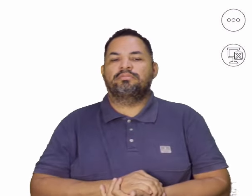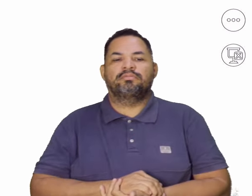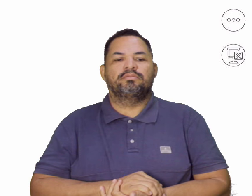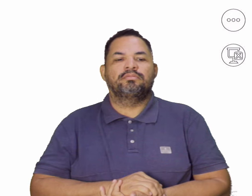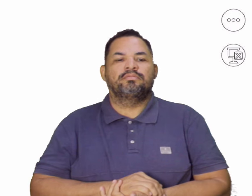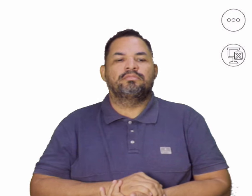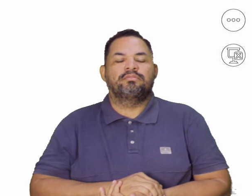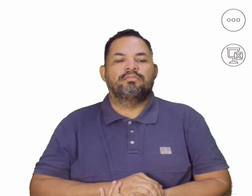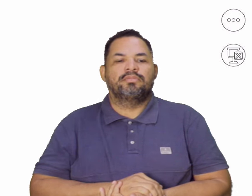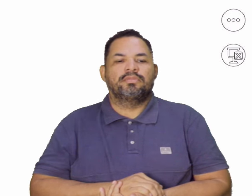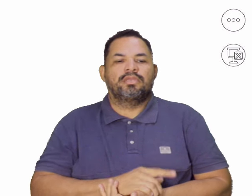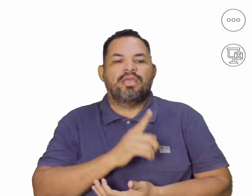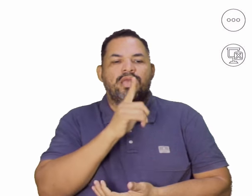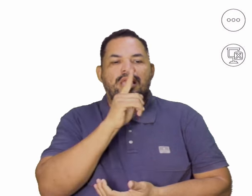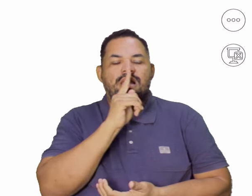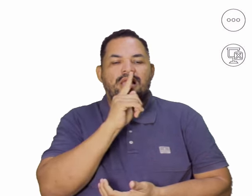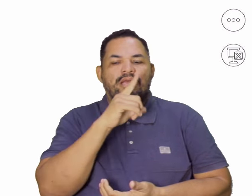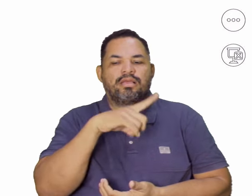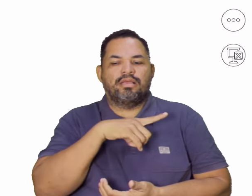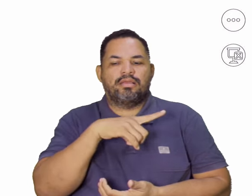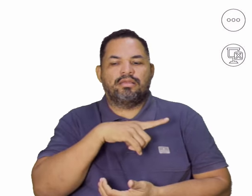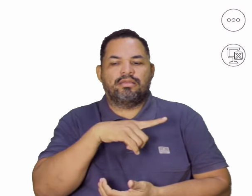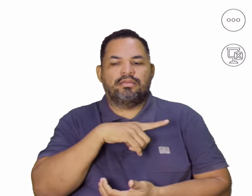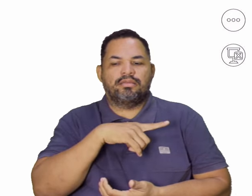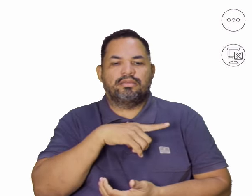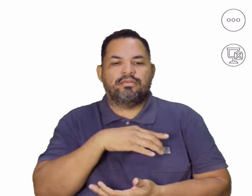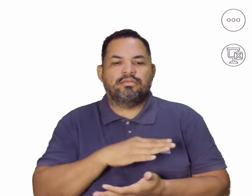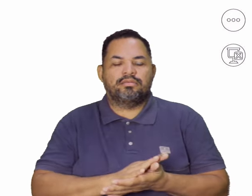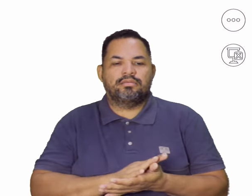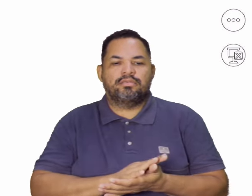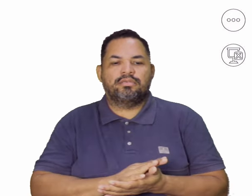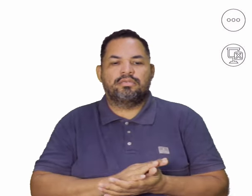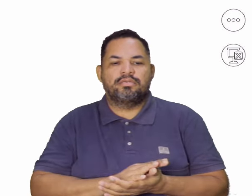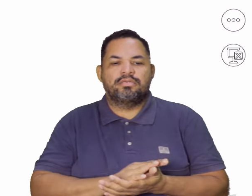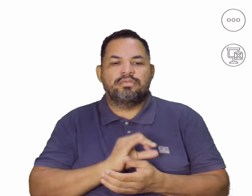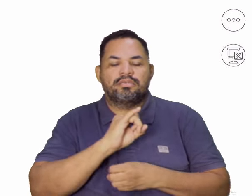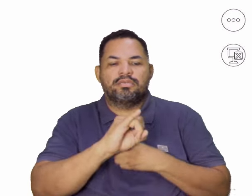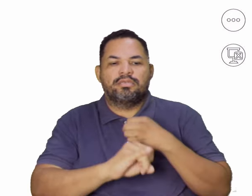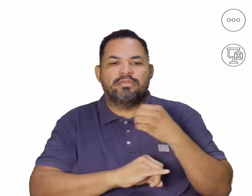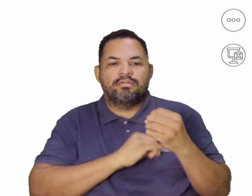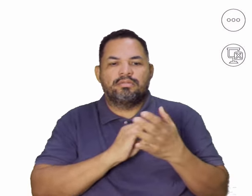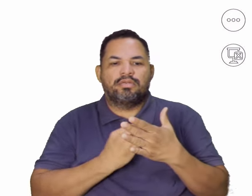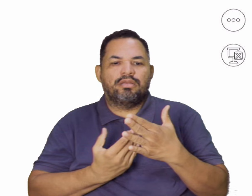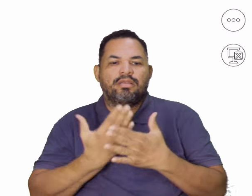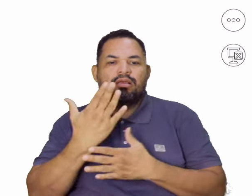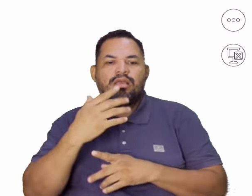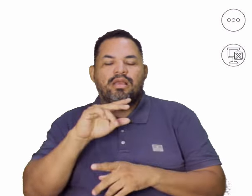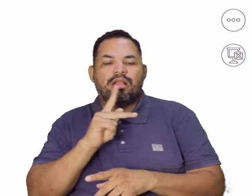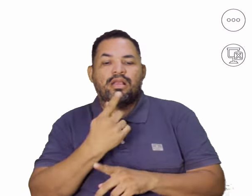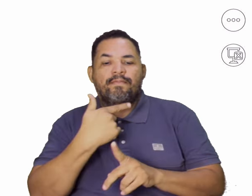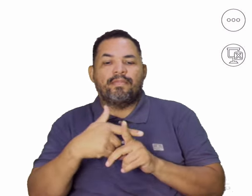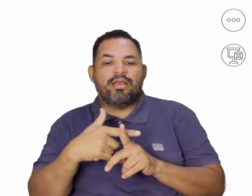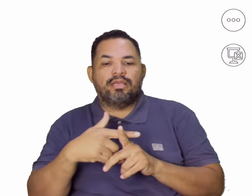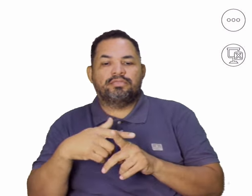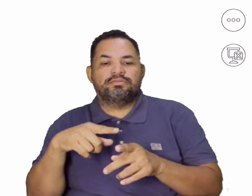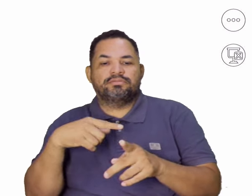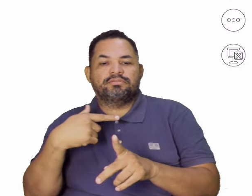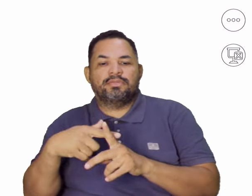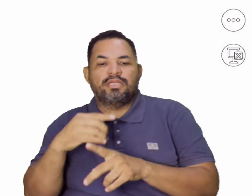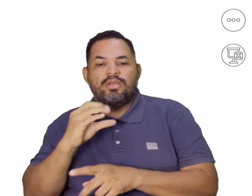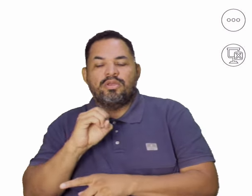Olha a água ela sofre uma autoionização liberando h e o h Men A